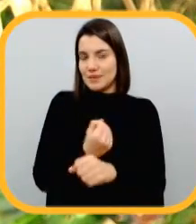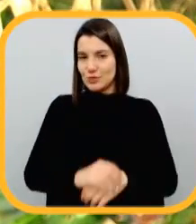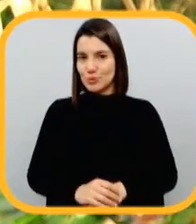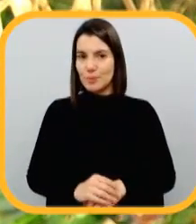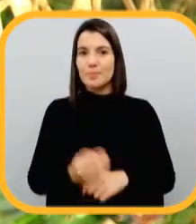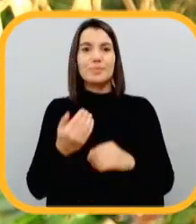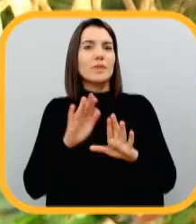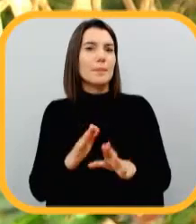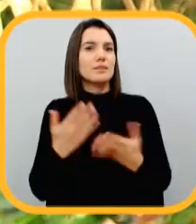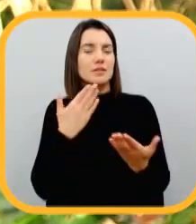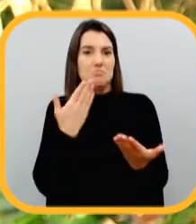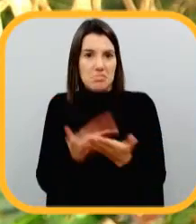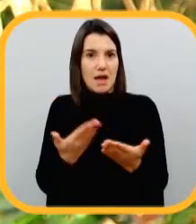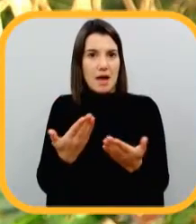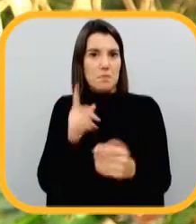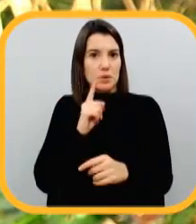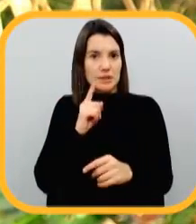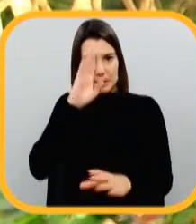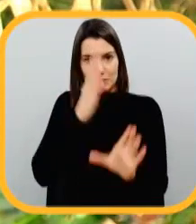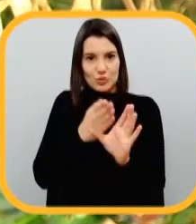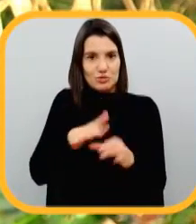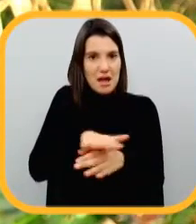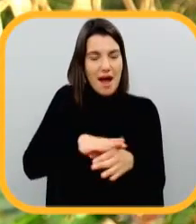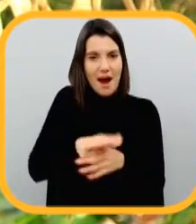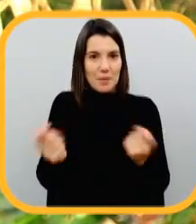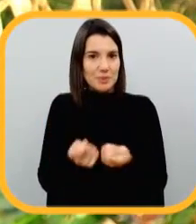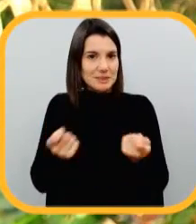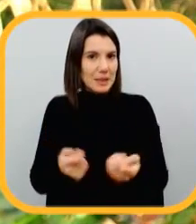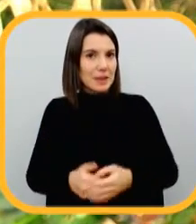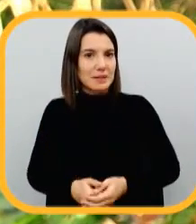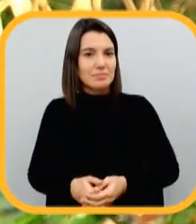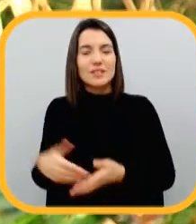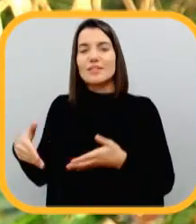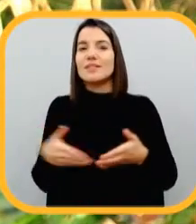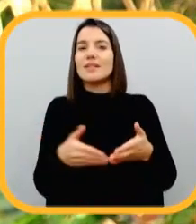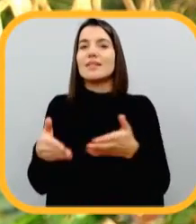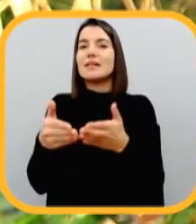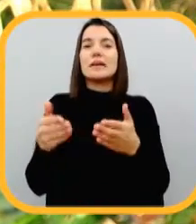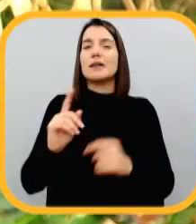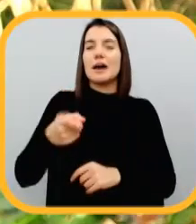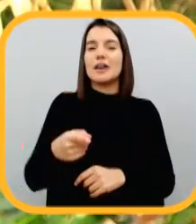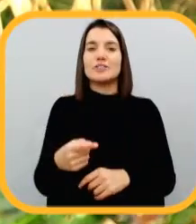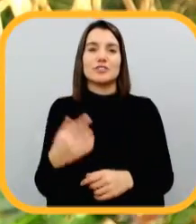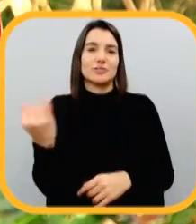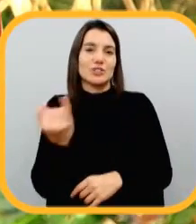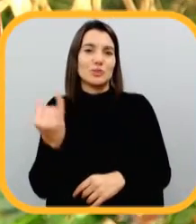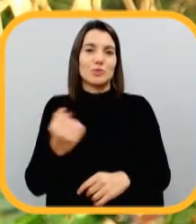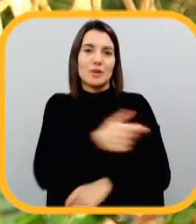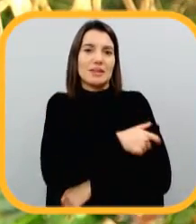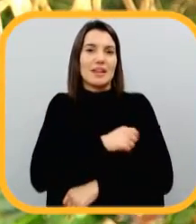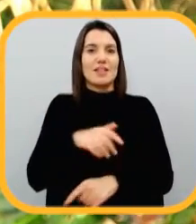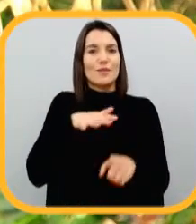a conhecer. Mas, afinal de contas, que peso é dado à psicologia no domínio da publicidade? Que estratégias são utilizadas